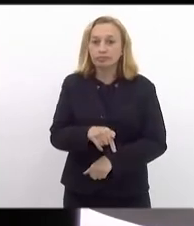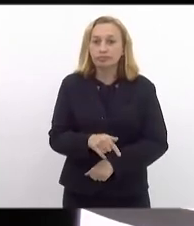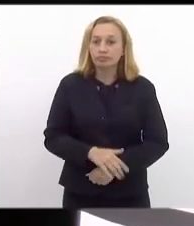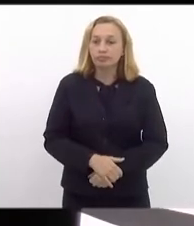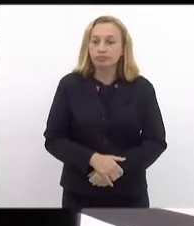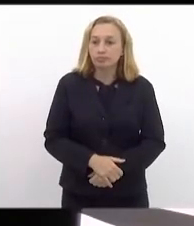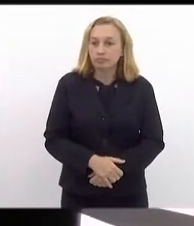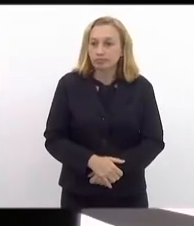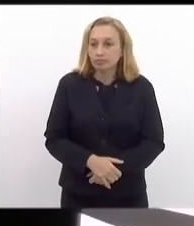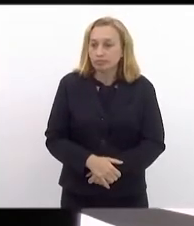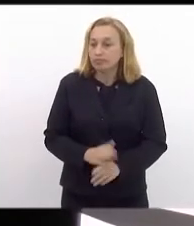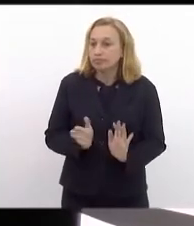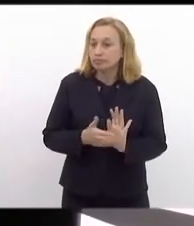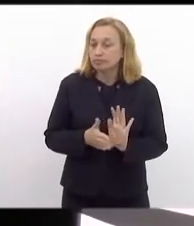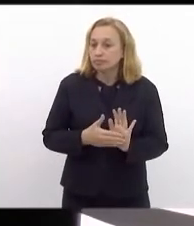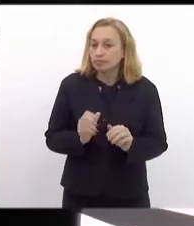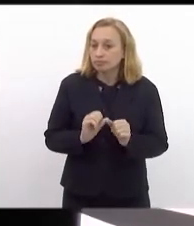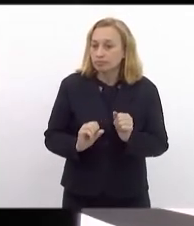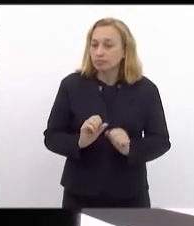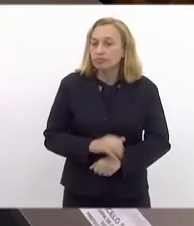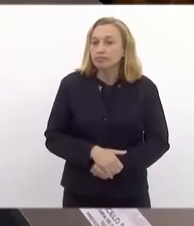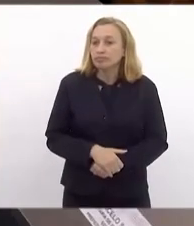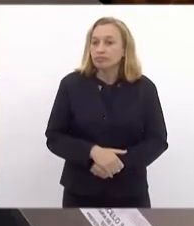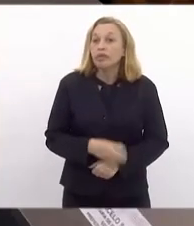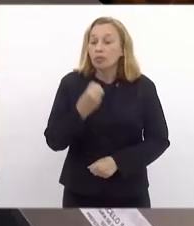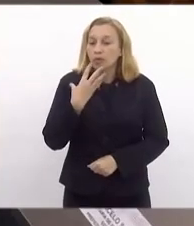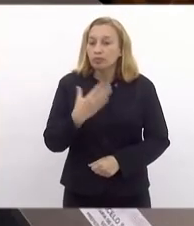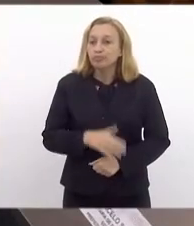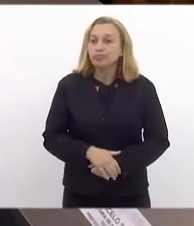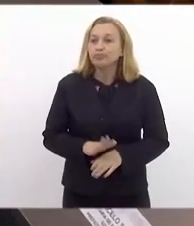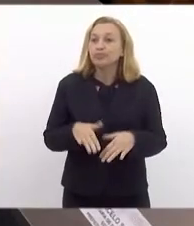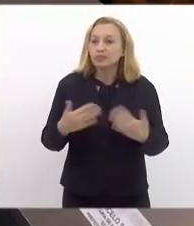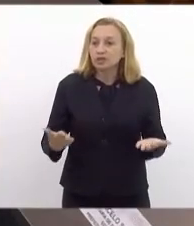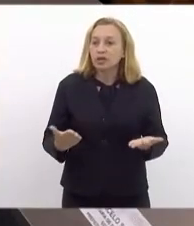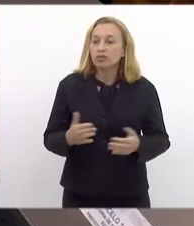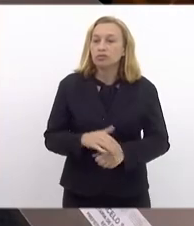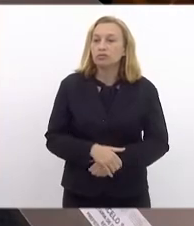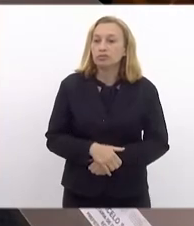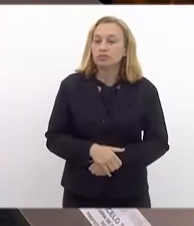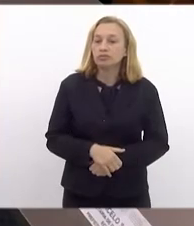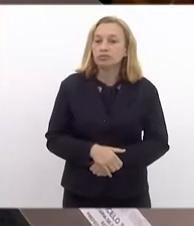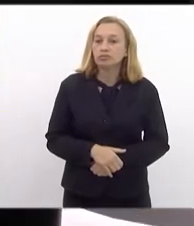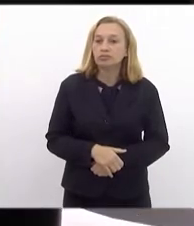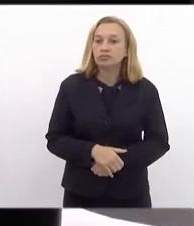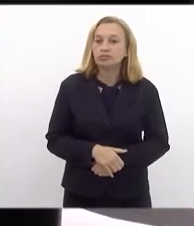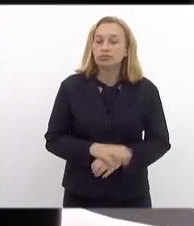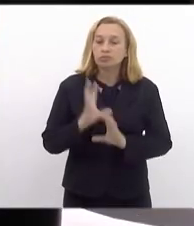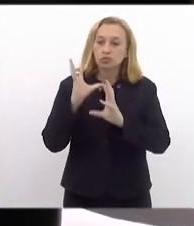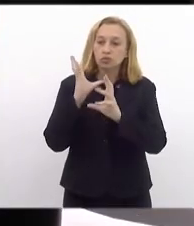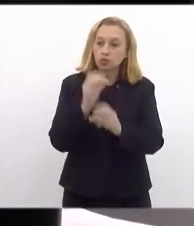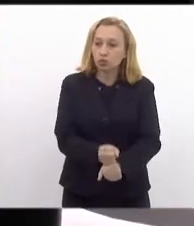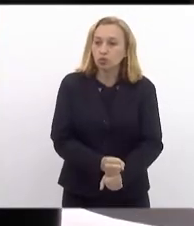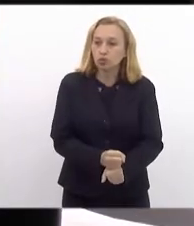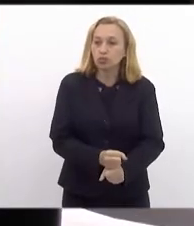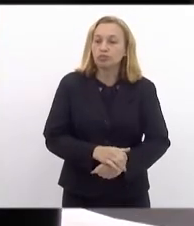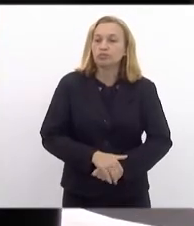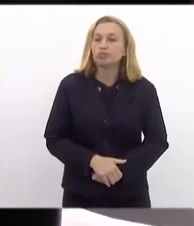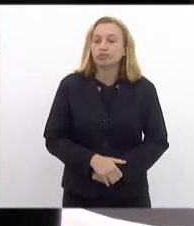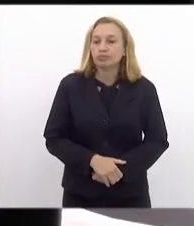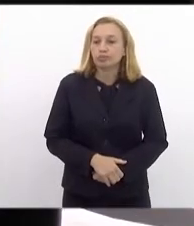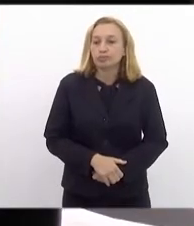aqui e fazer uma proposta bom então deixa eu fazer aqui tentar fazer um fecho